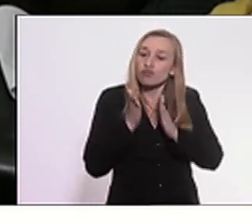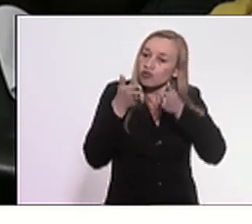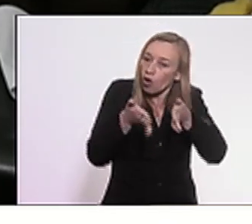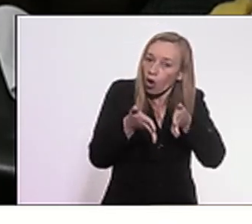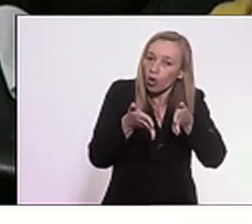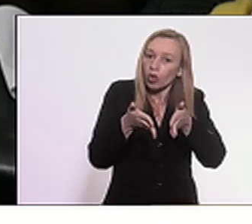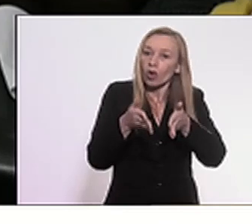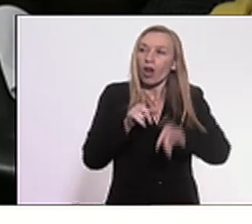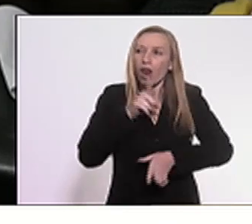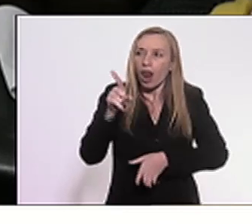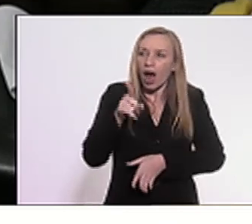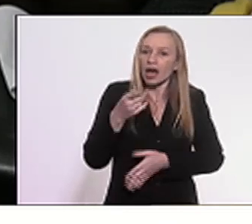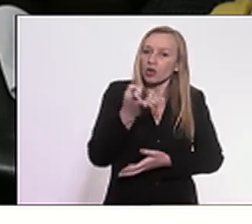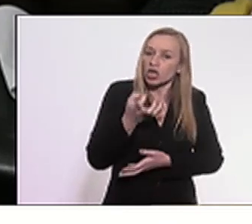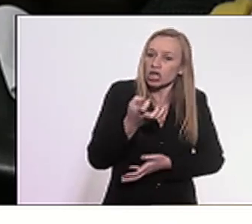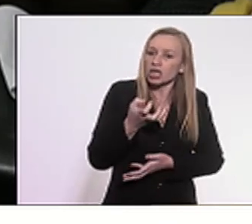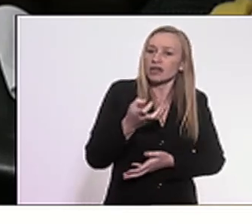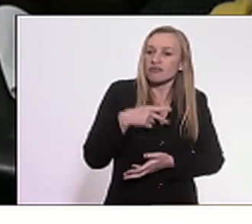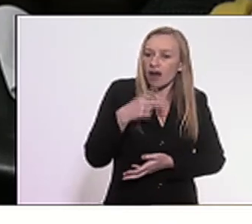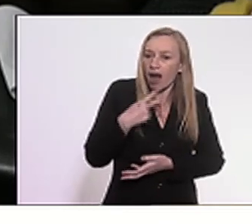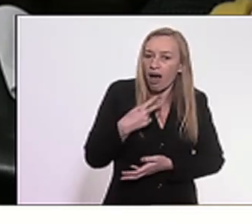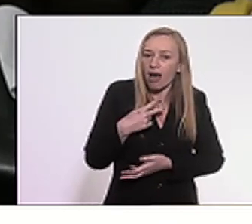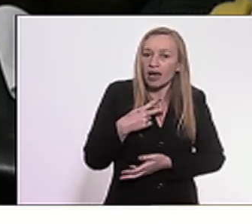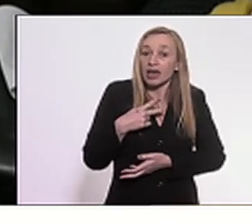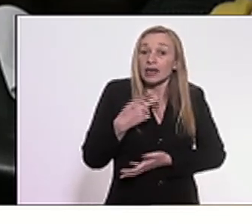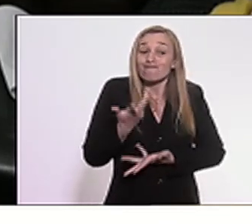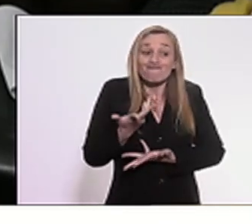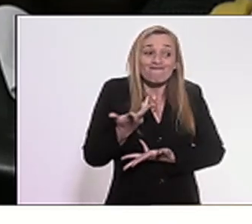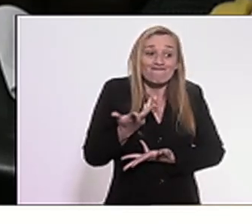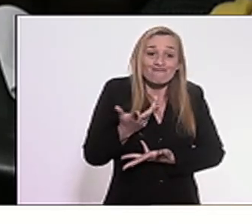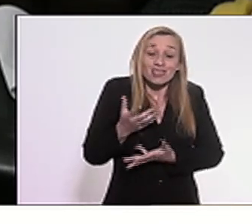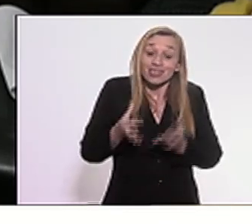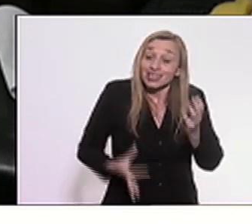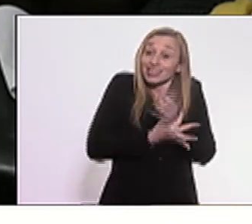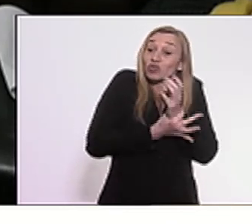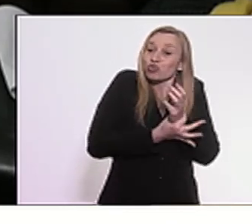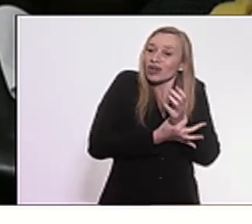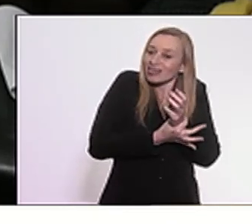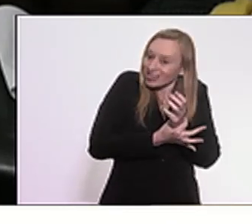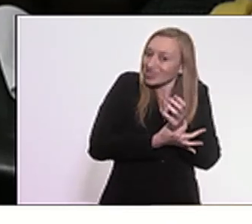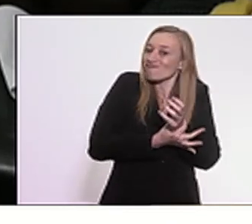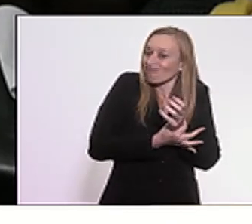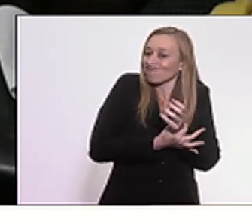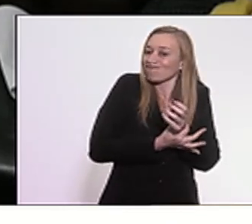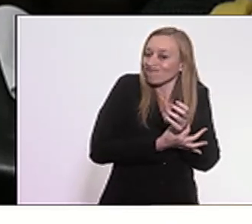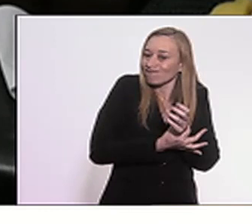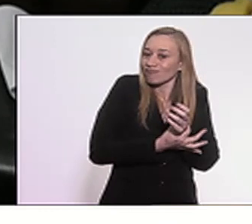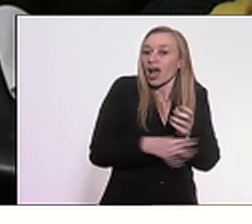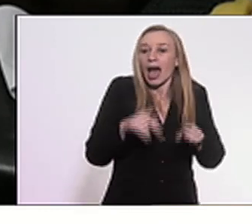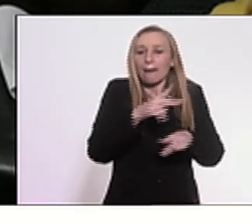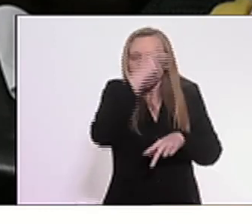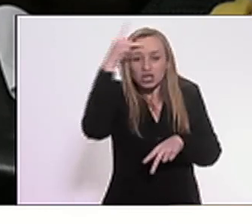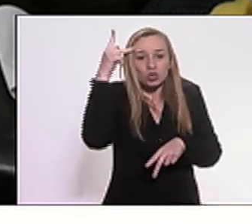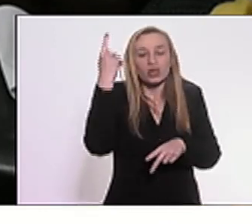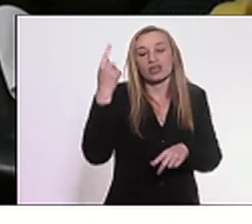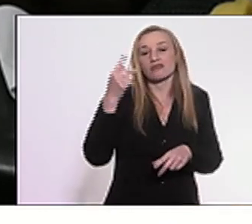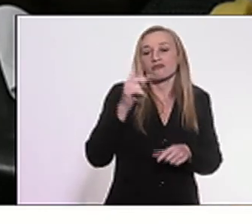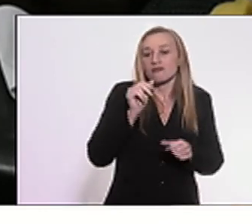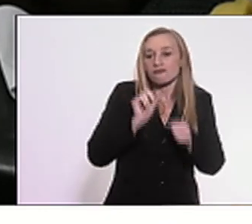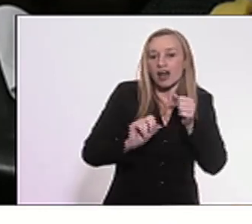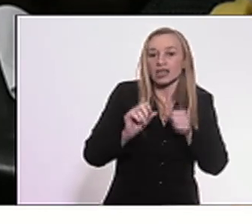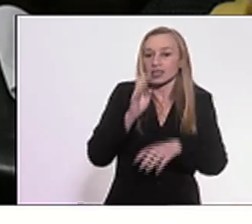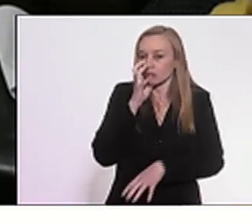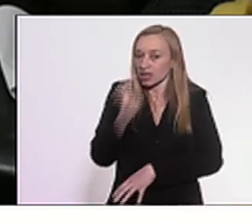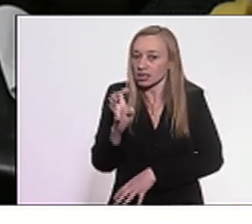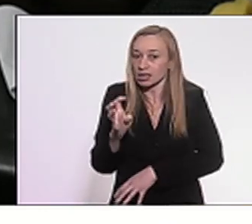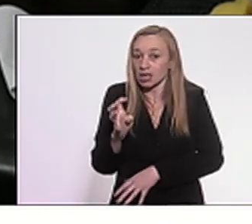pelo menos lá, que eu queria construir, é uma questão de segurança para a remoção. Quer dizer, uma pessoa que faz uma denúncia, eu acho que ela vai